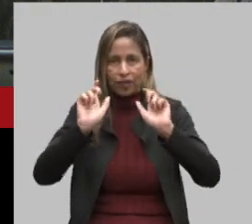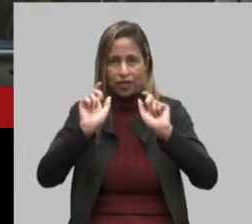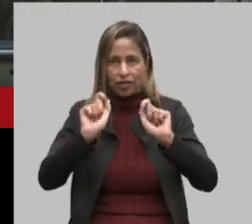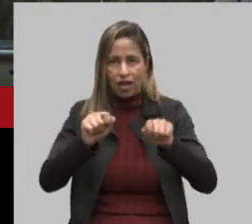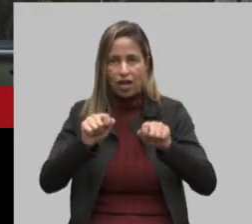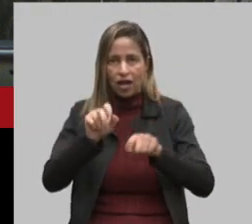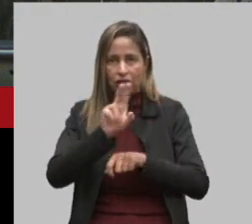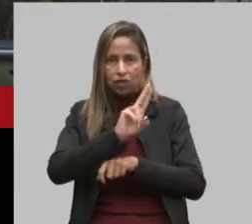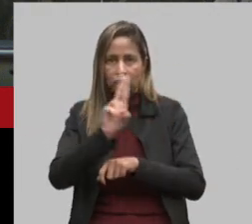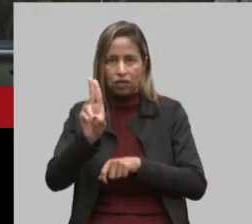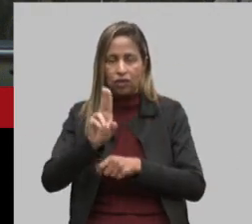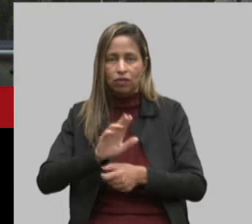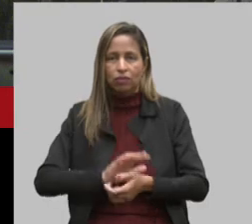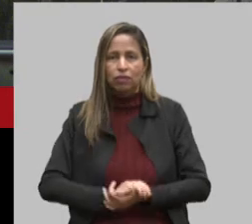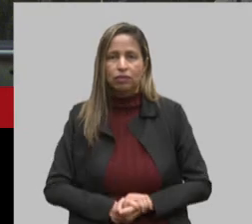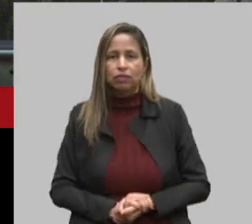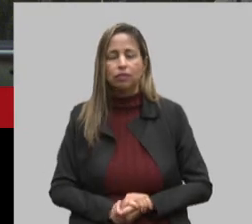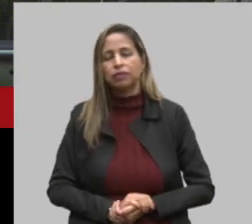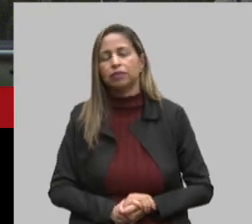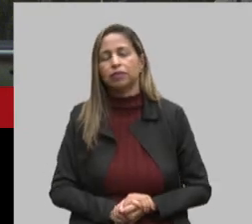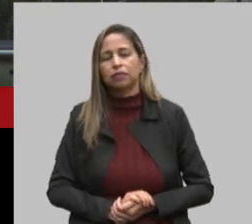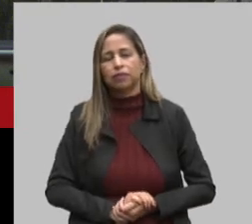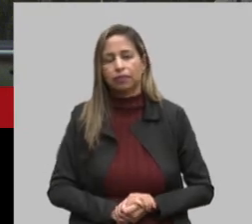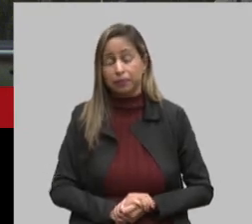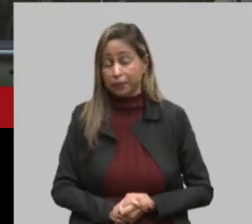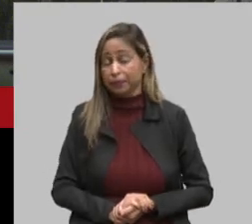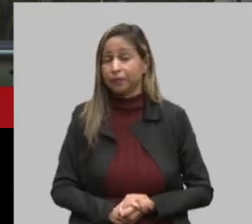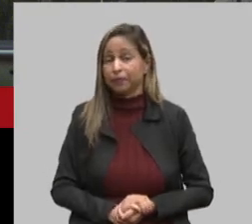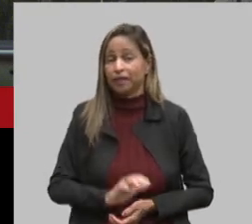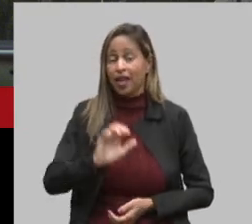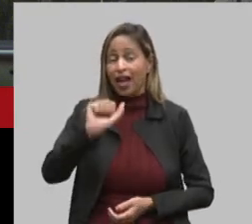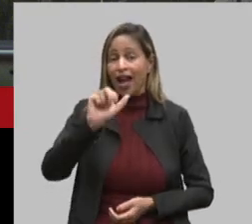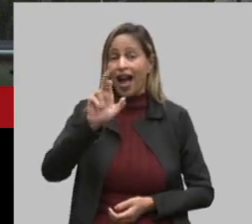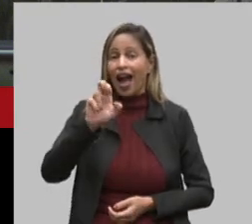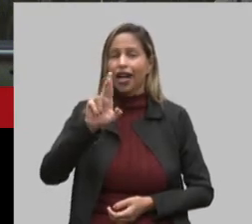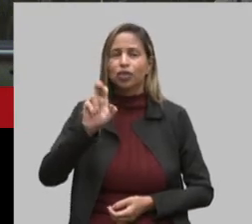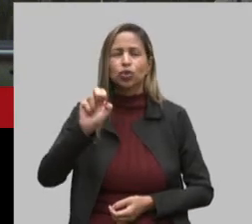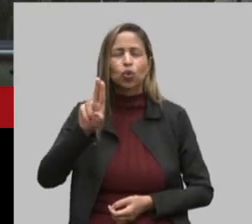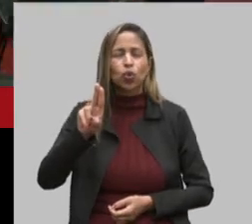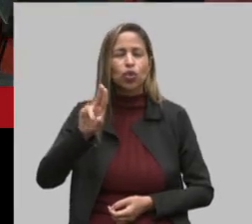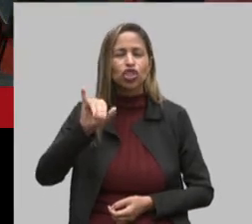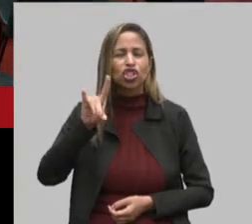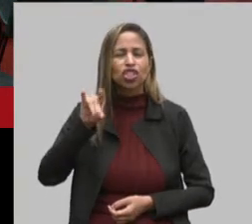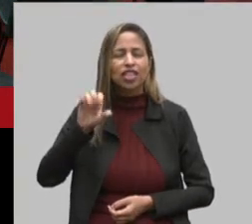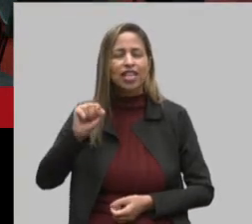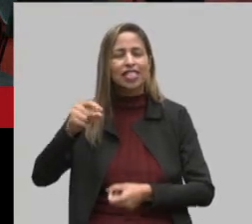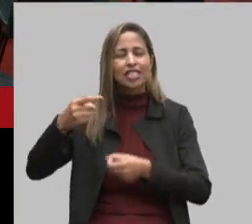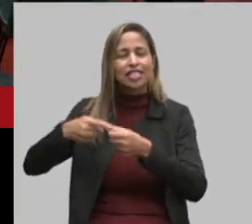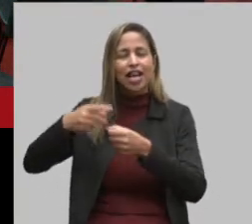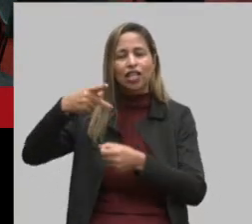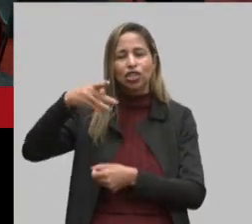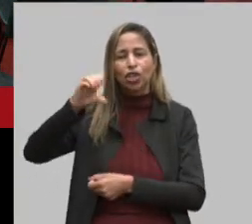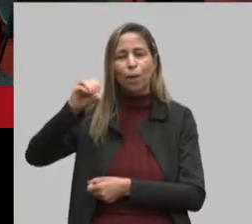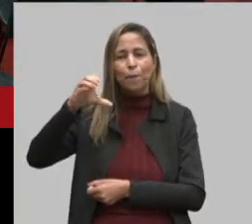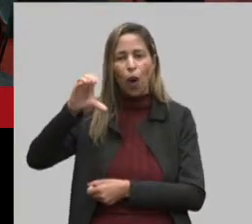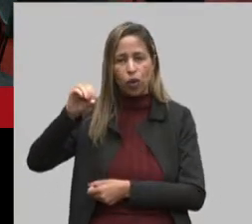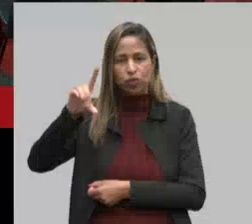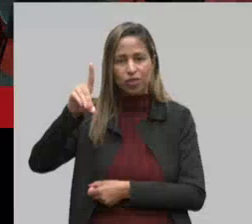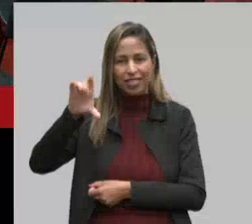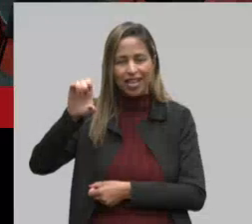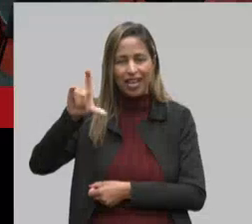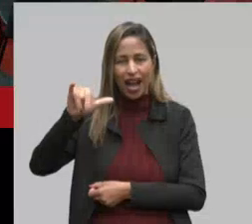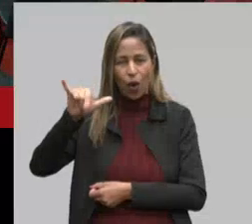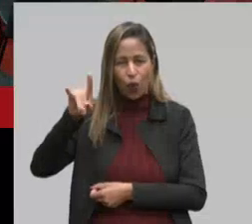nome completo pode falar eu sou Artur Dias de L Roque Guimarães da cidade de po de Caldas eu queria começar destacando que o